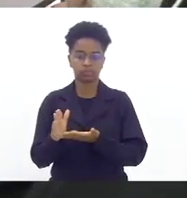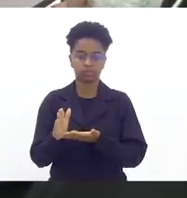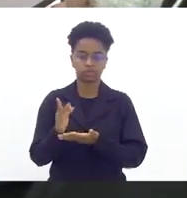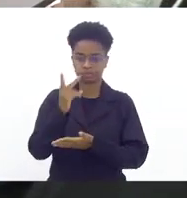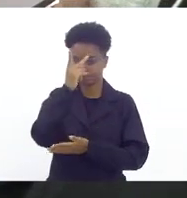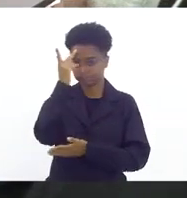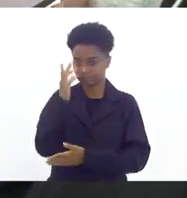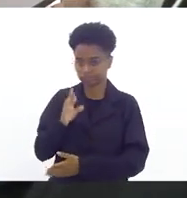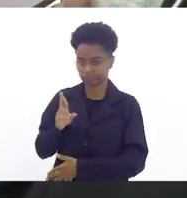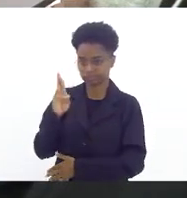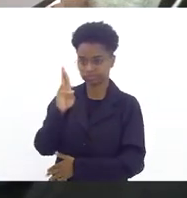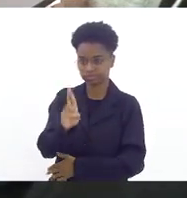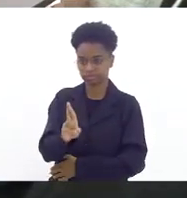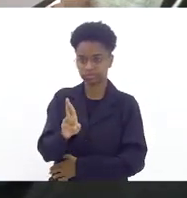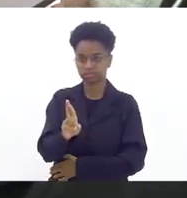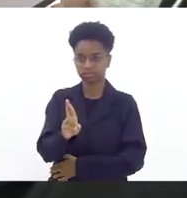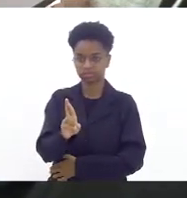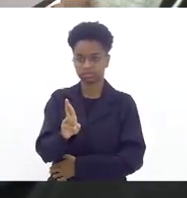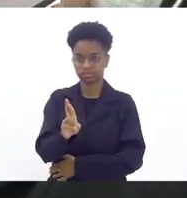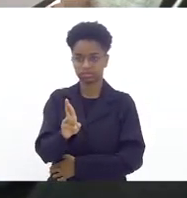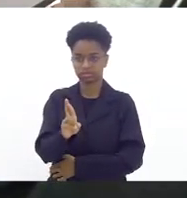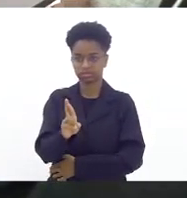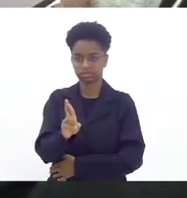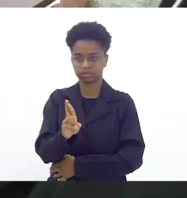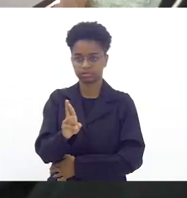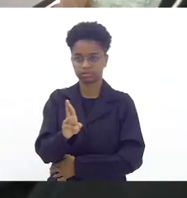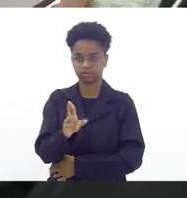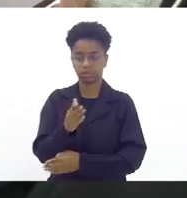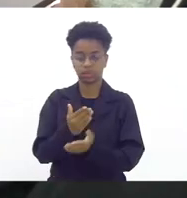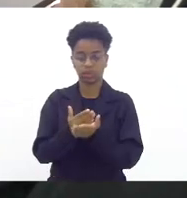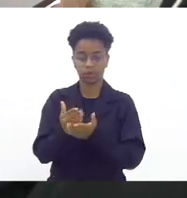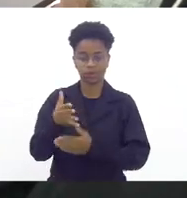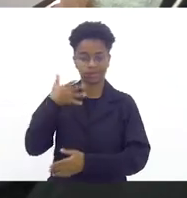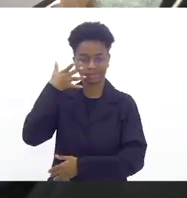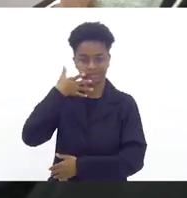alguns representantes. Já vamos conversar com as nossas falas.